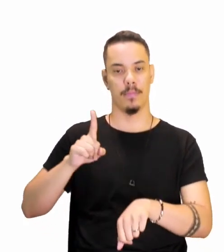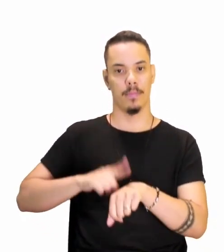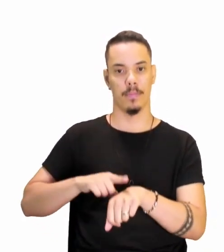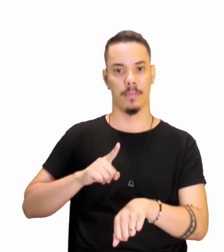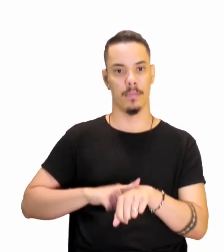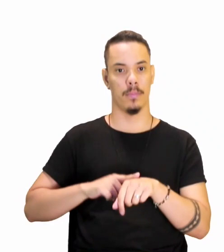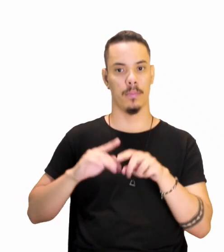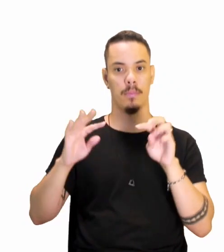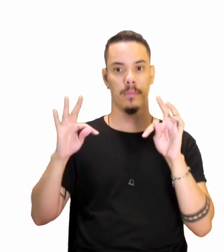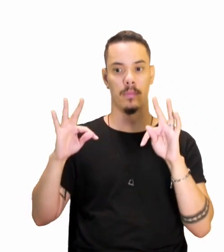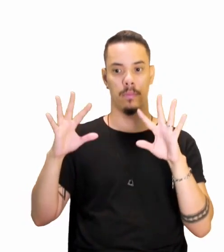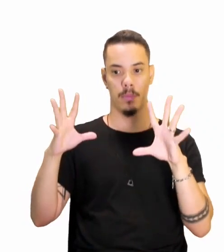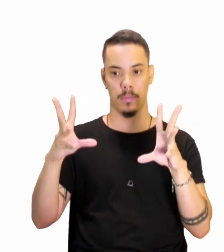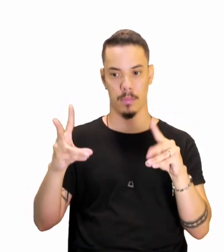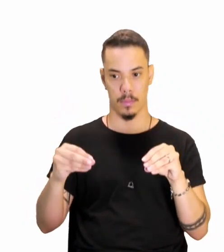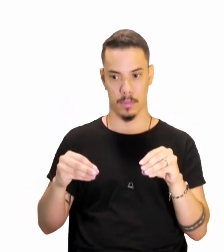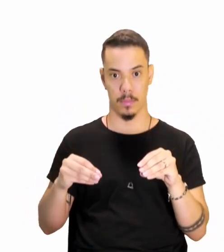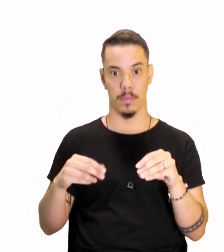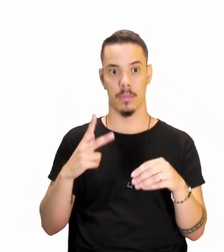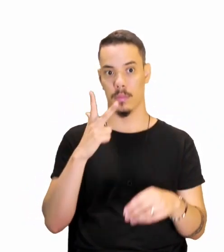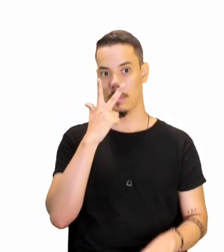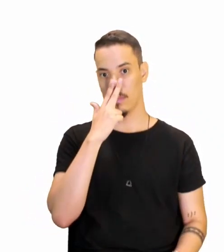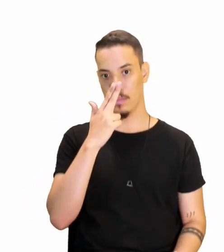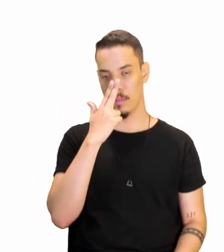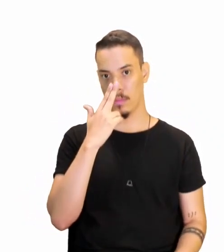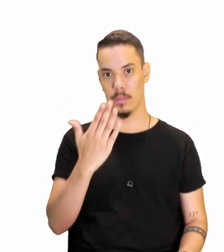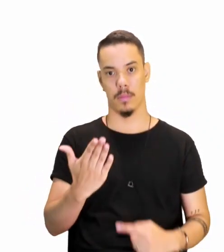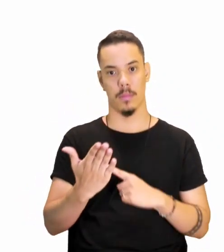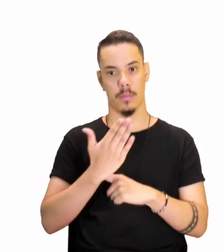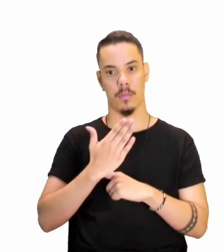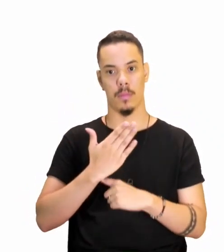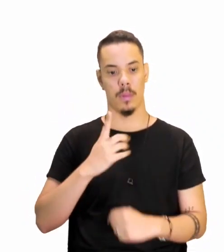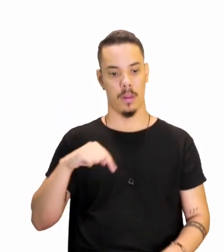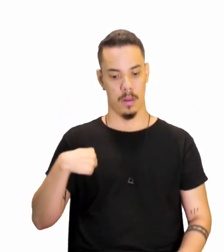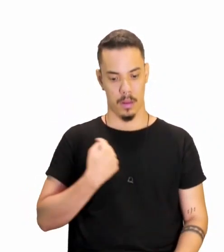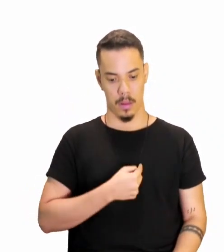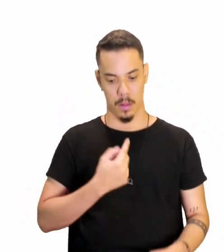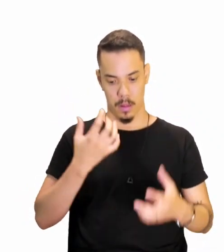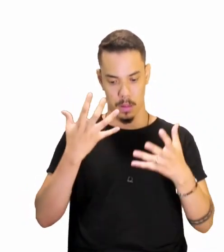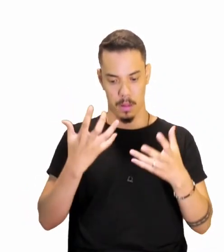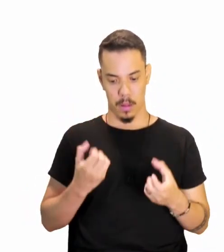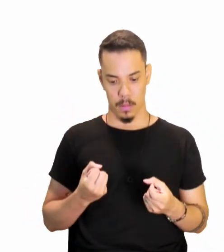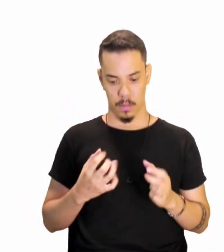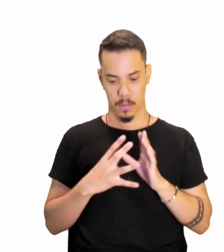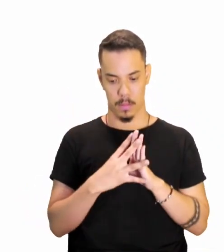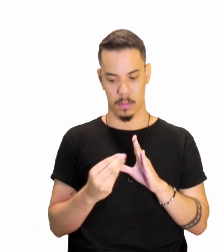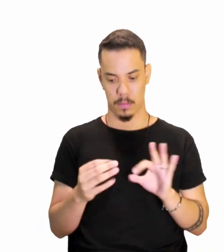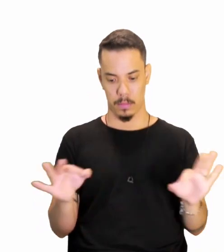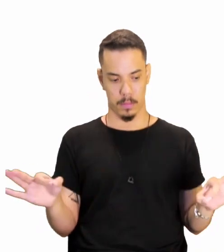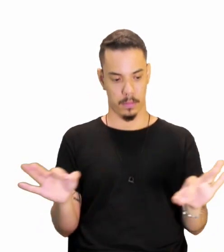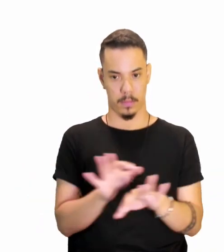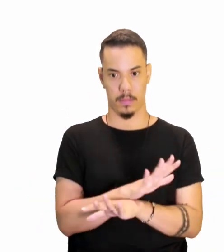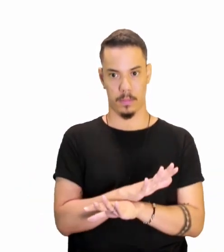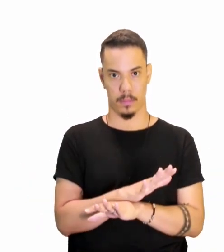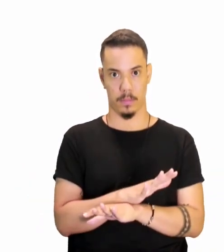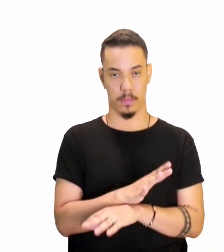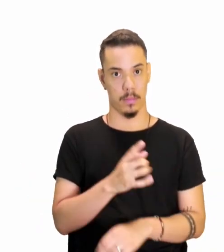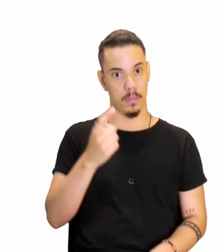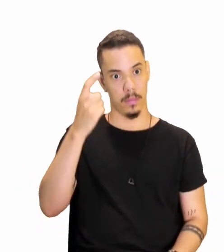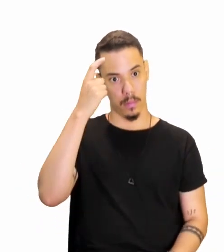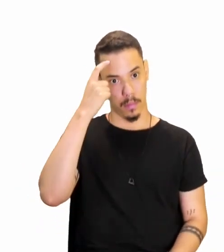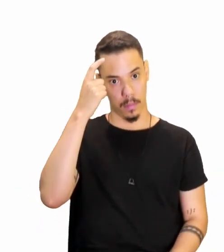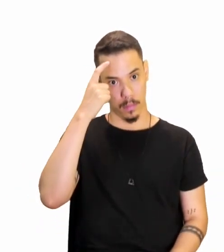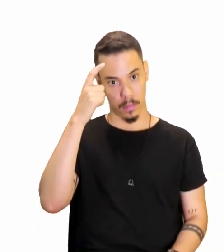que tudo parece colaborar para que se aceitem modelos prontos para servir.